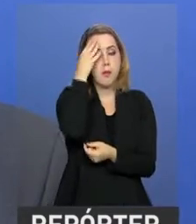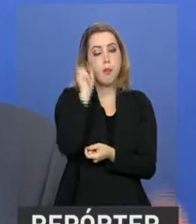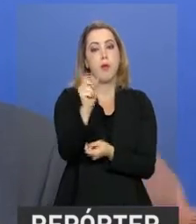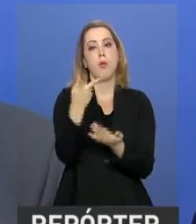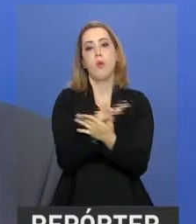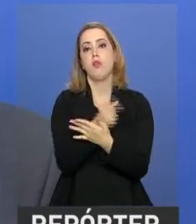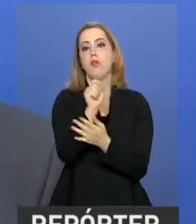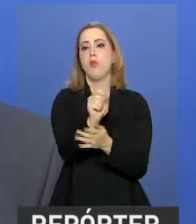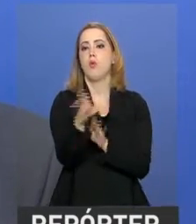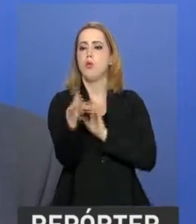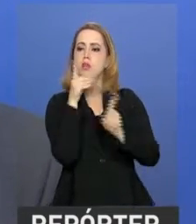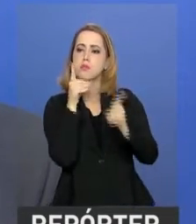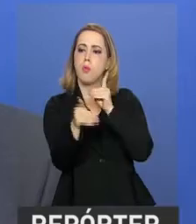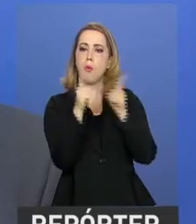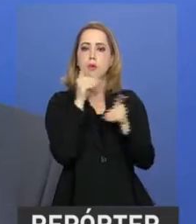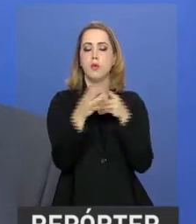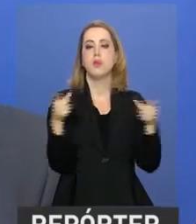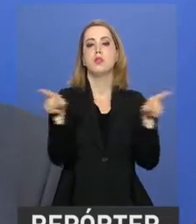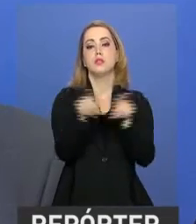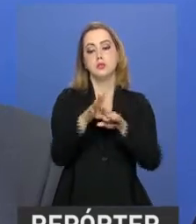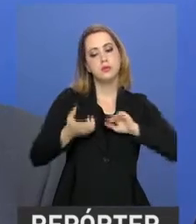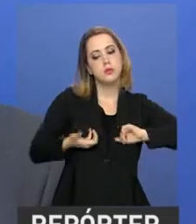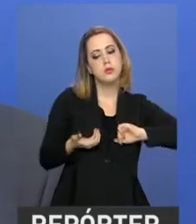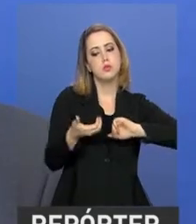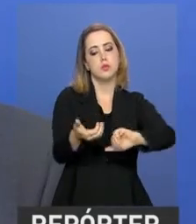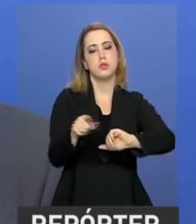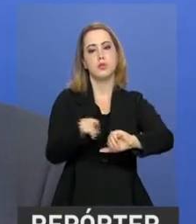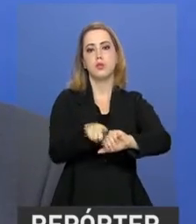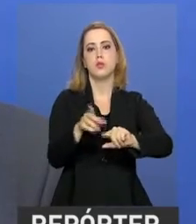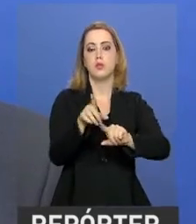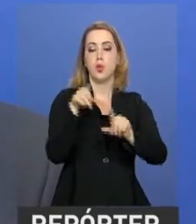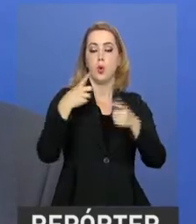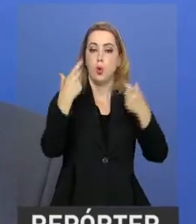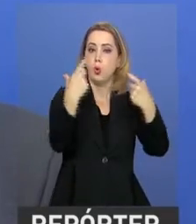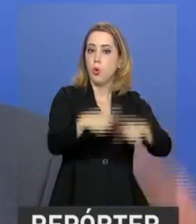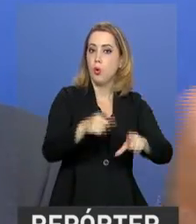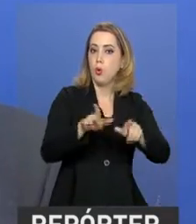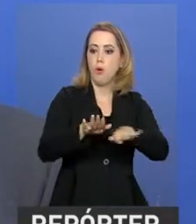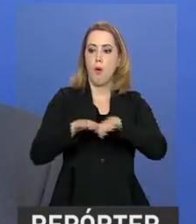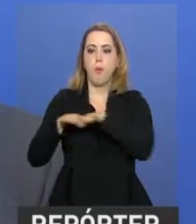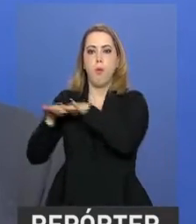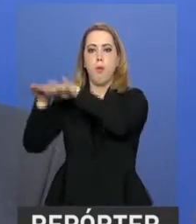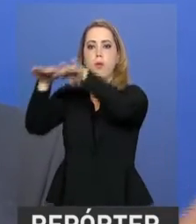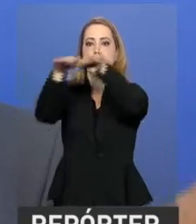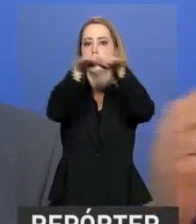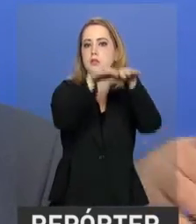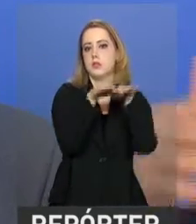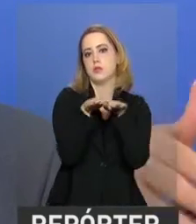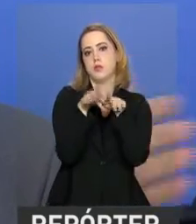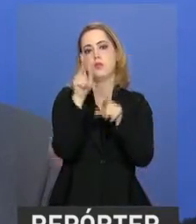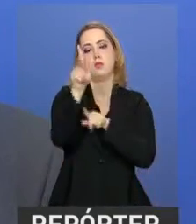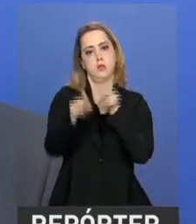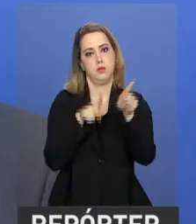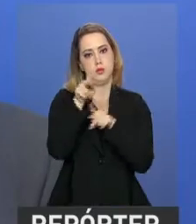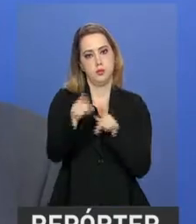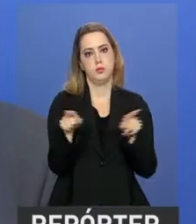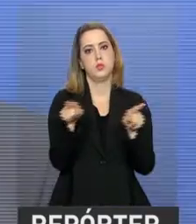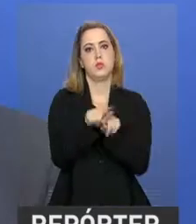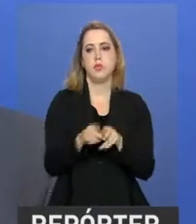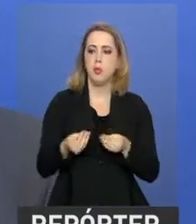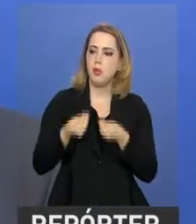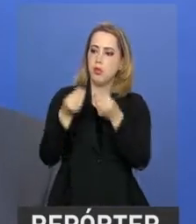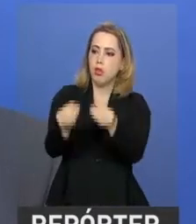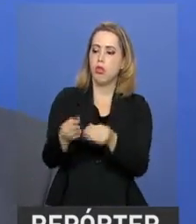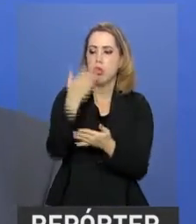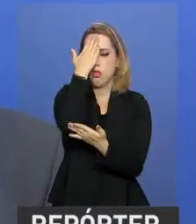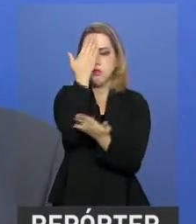e obviamente congresso nacional como lócus da soberania popular e ao mesmo tempo gerar confiança nos vizinhos